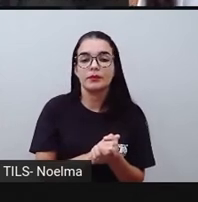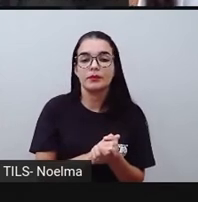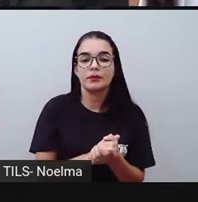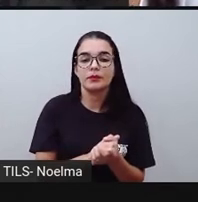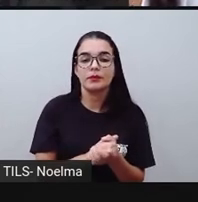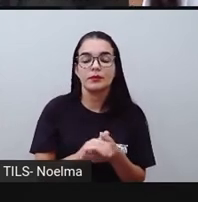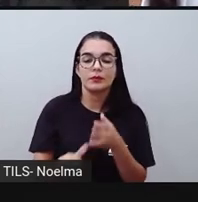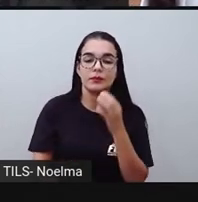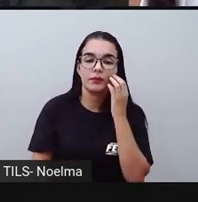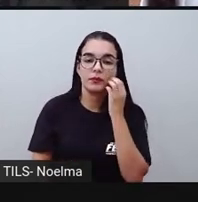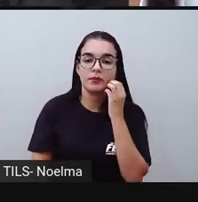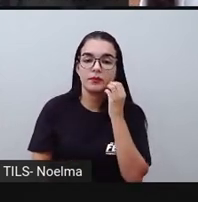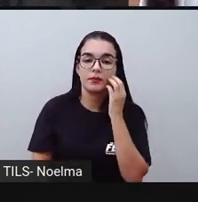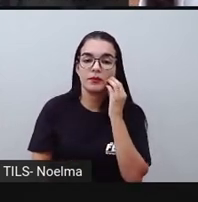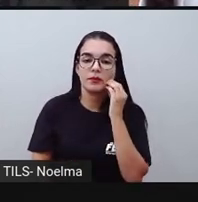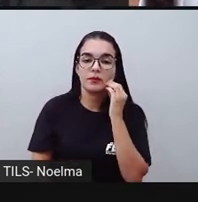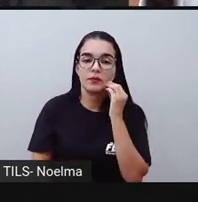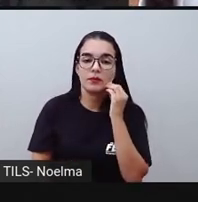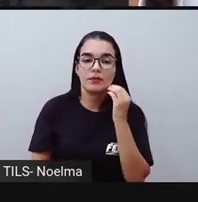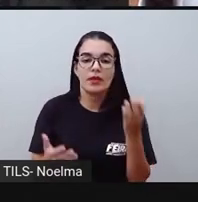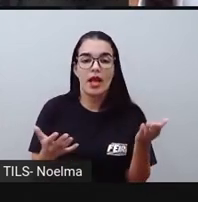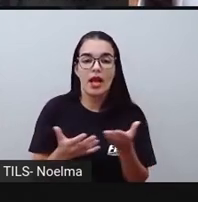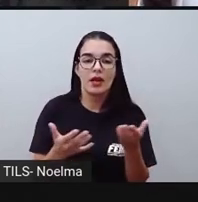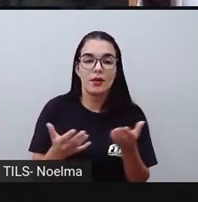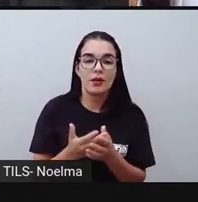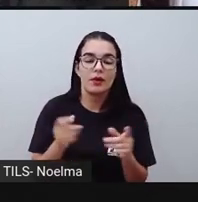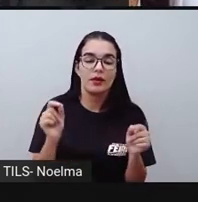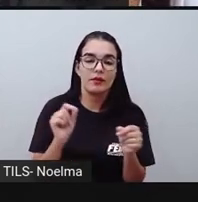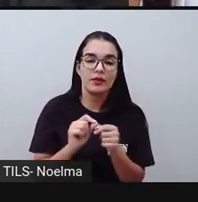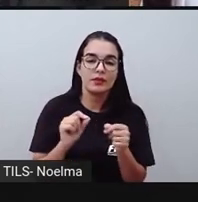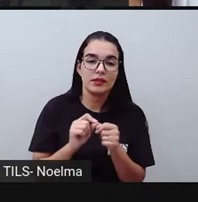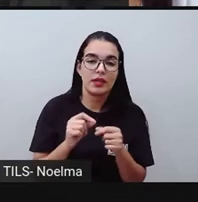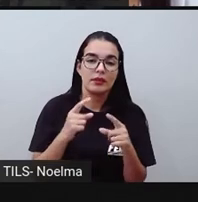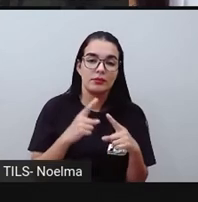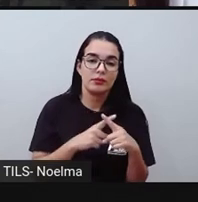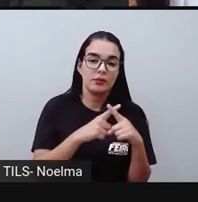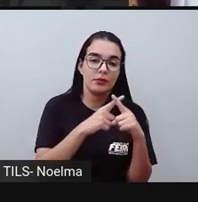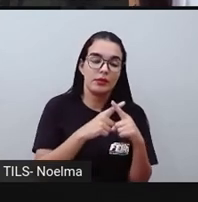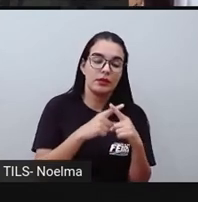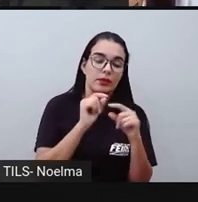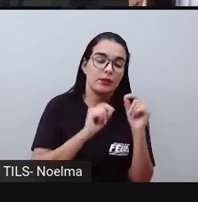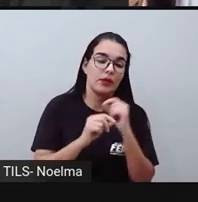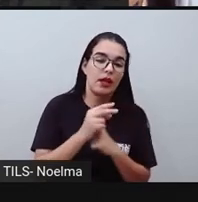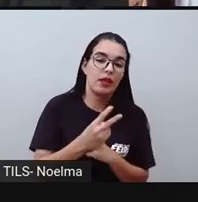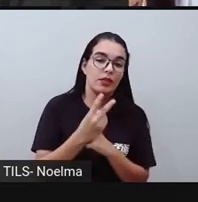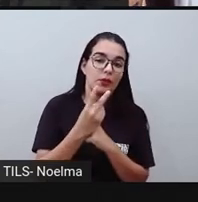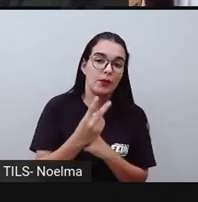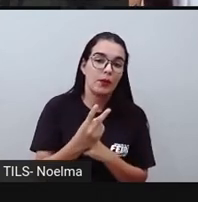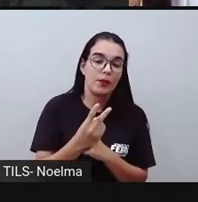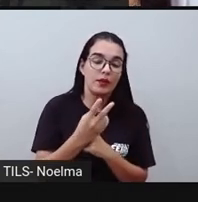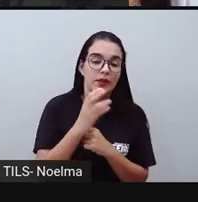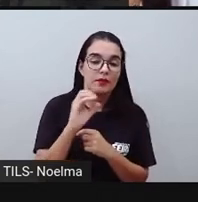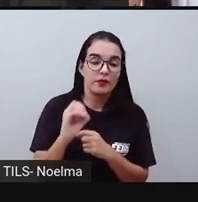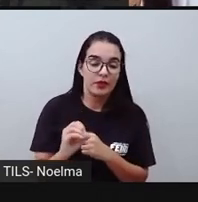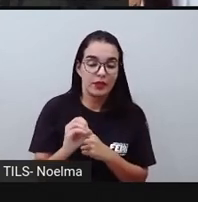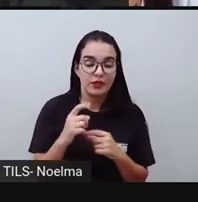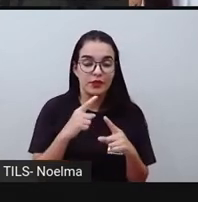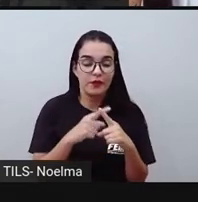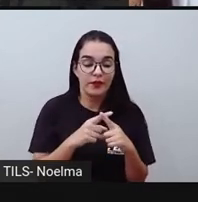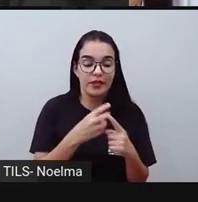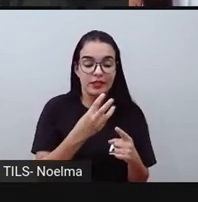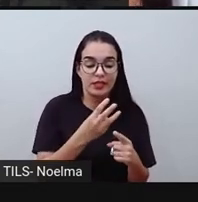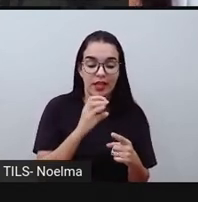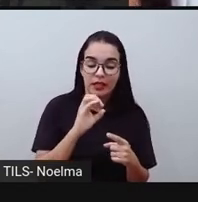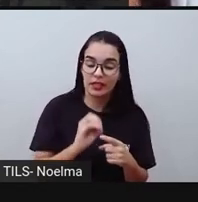Lembrando aqui que quando eu estou multiplicando aqui esse 2 vezes 3, na verdade, eu estou multiplicando aqui 20, não é? Vezes